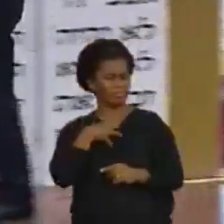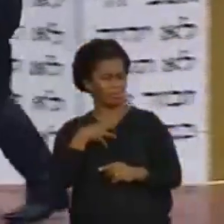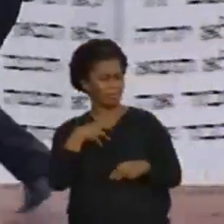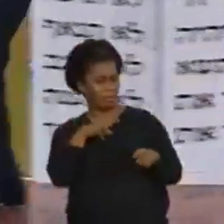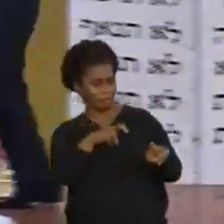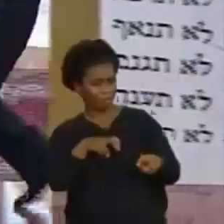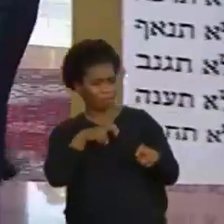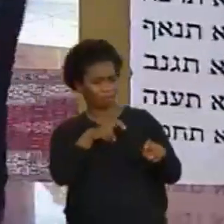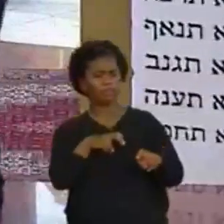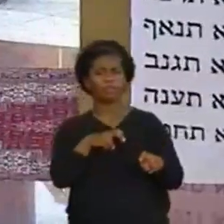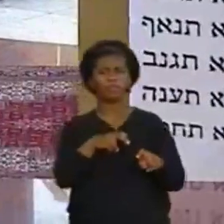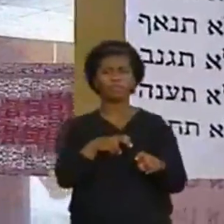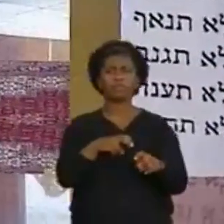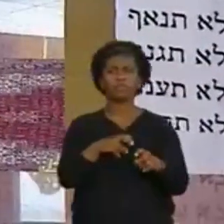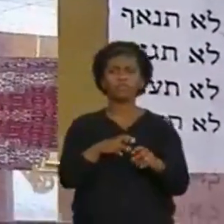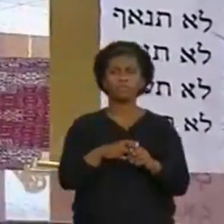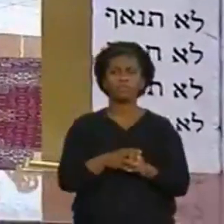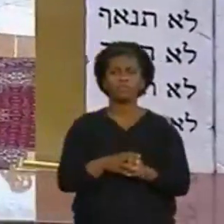Dias d'Ávila,